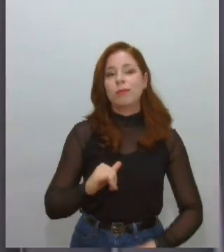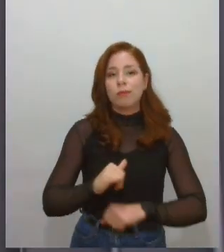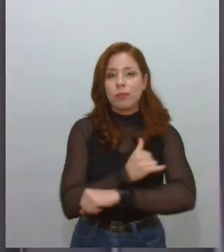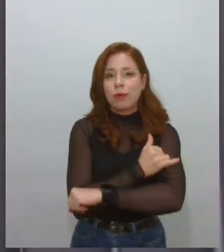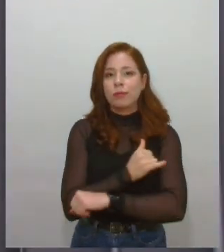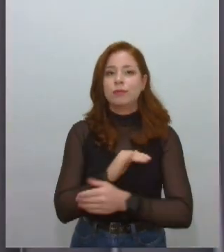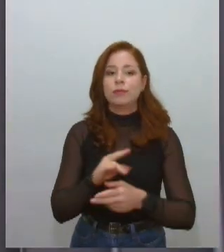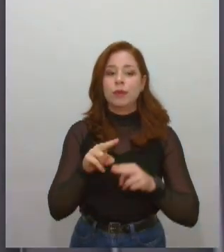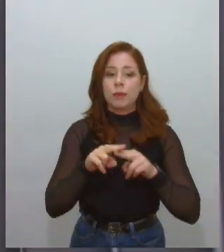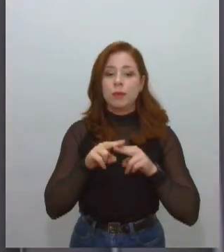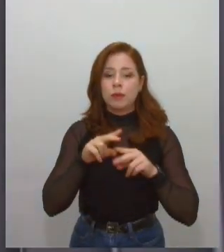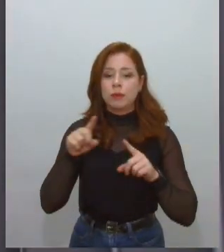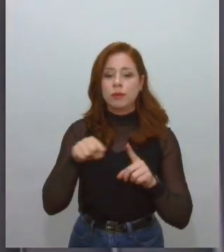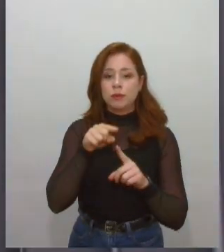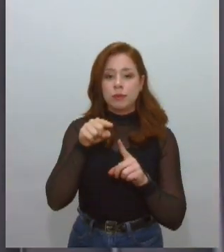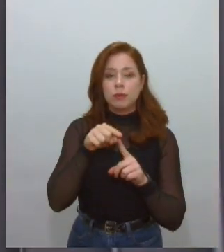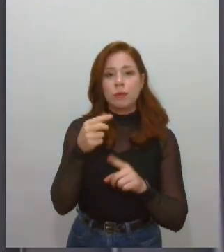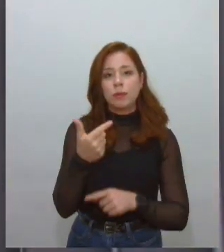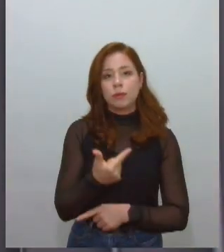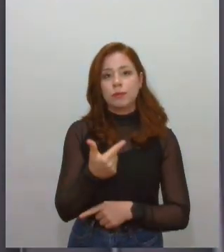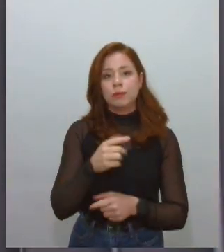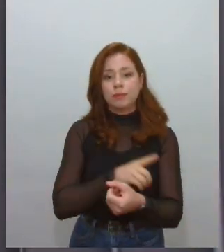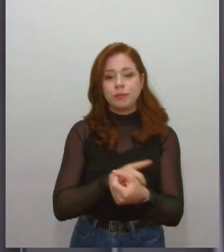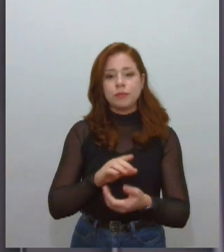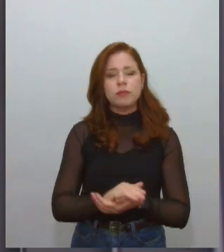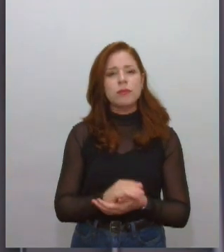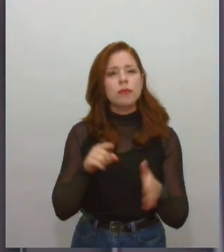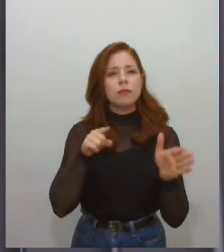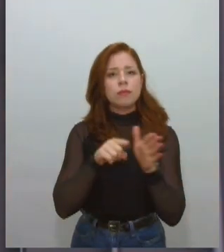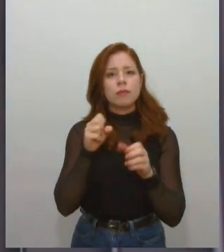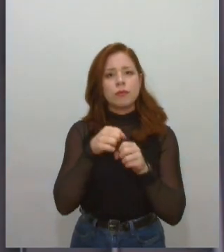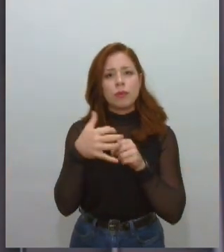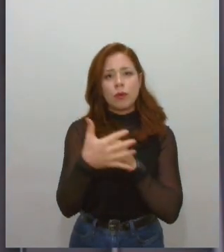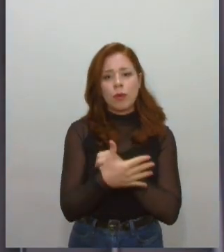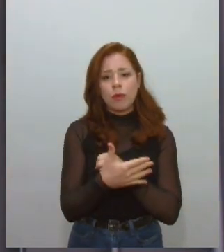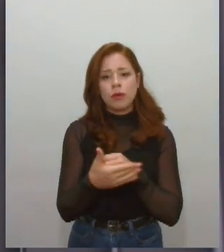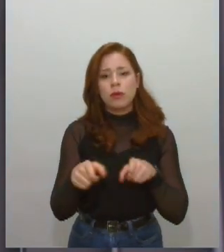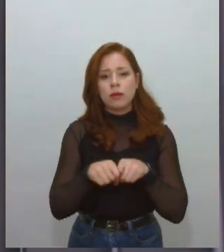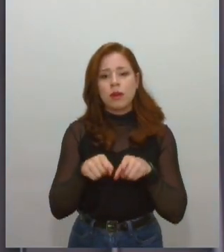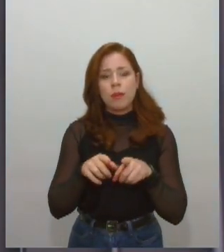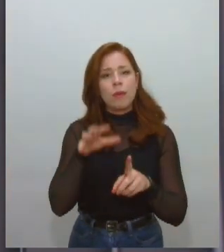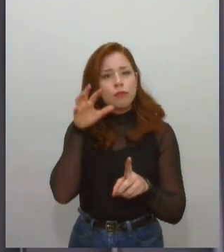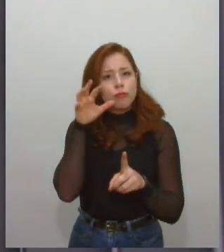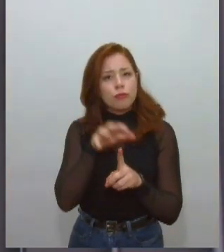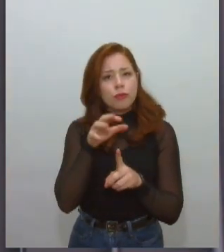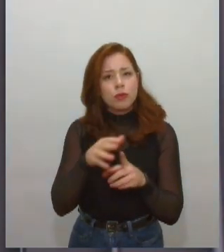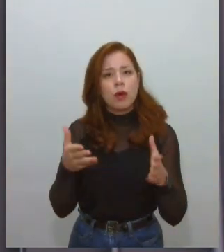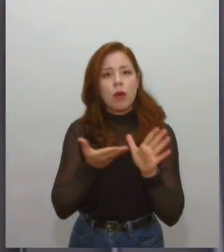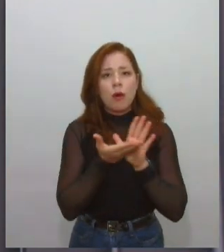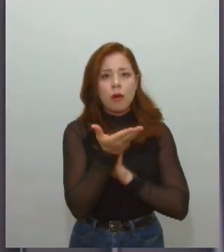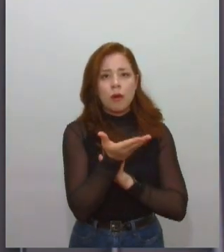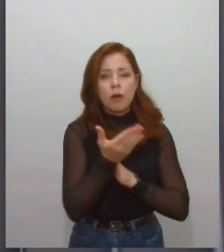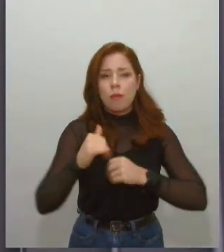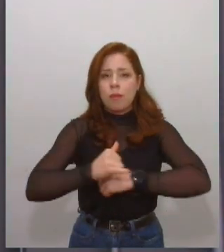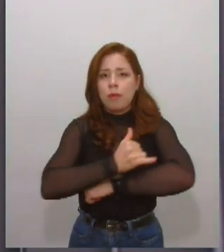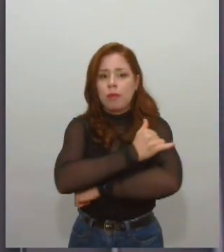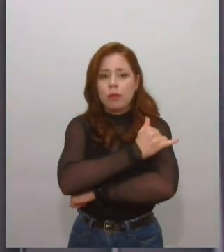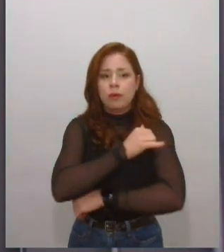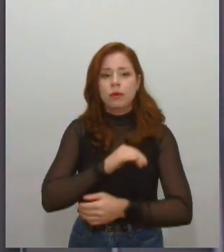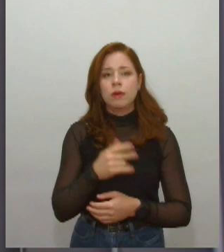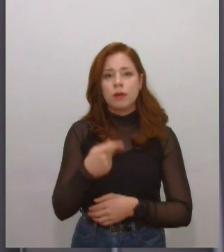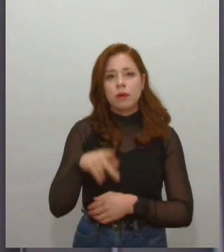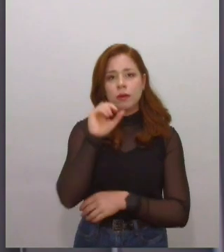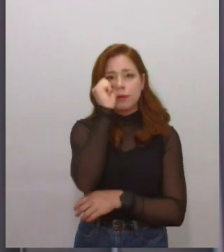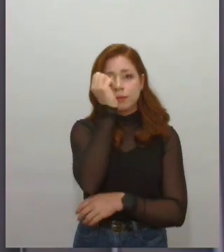Covid estimulou esse aumento da obesidade? Os casos surgiram em maior número no Brasil?